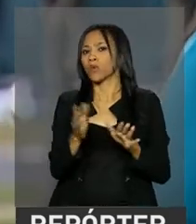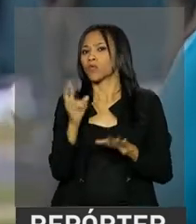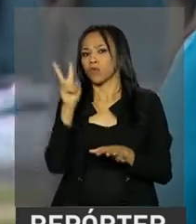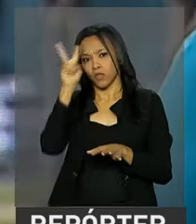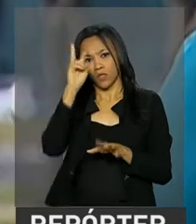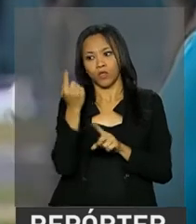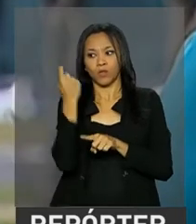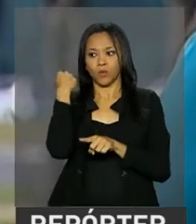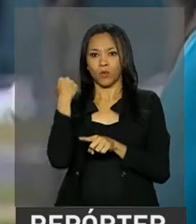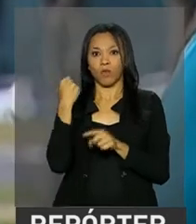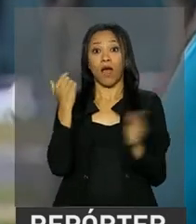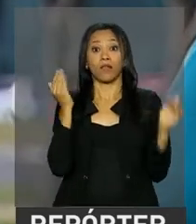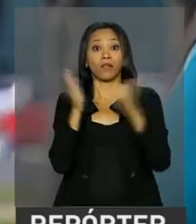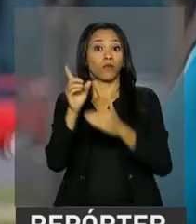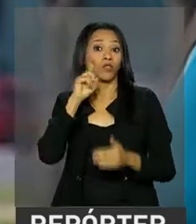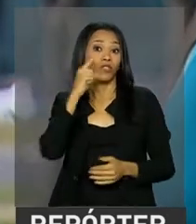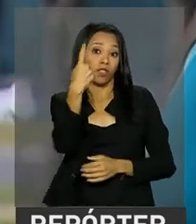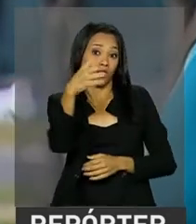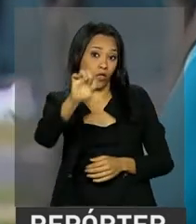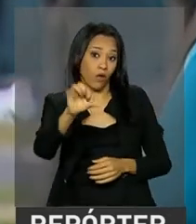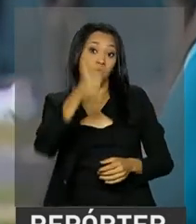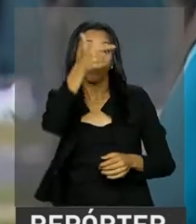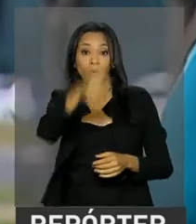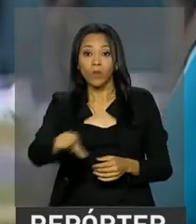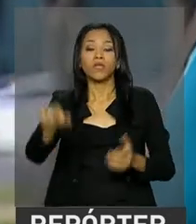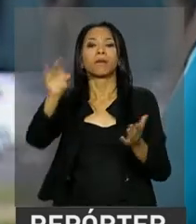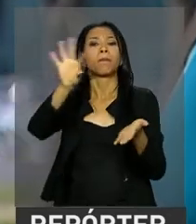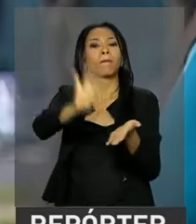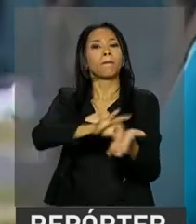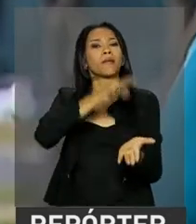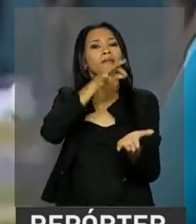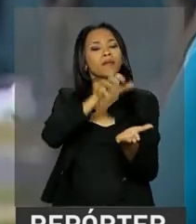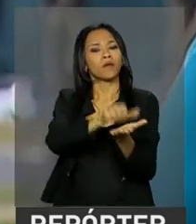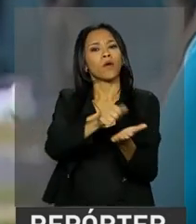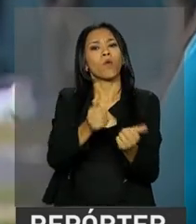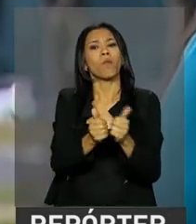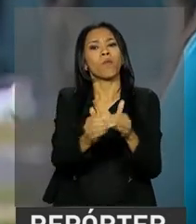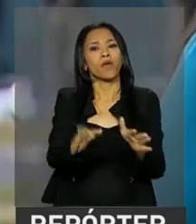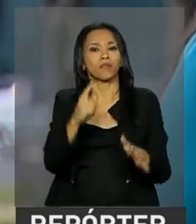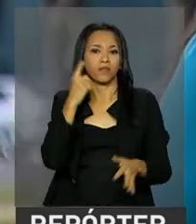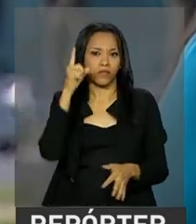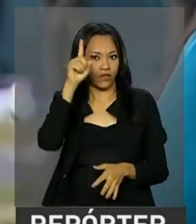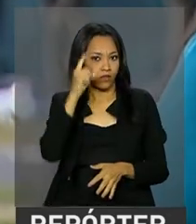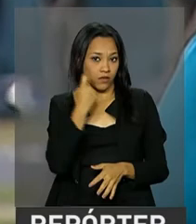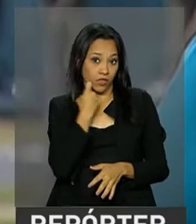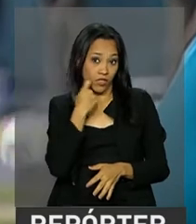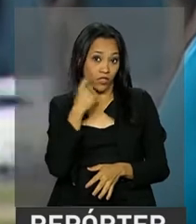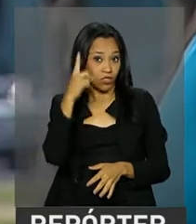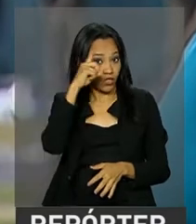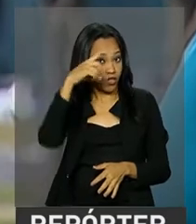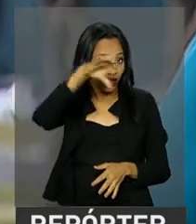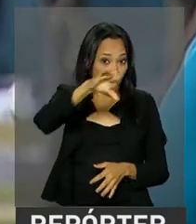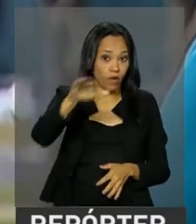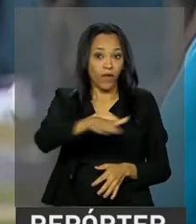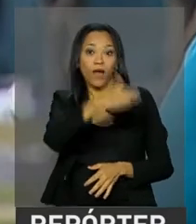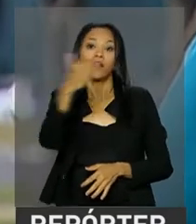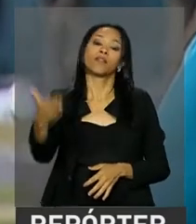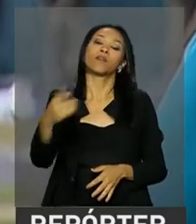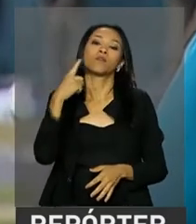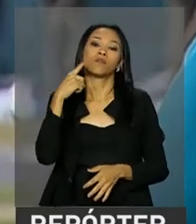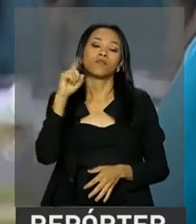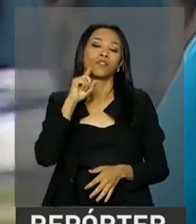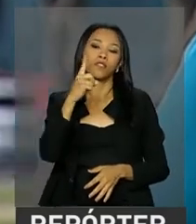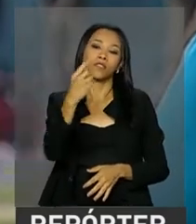ea matrícula da chamada regular começa na próxima sexta feira dia 9 e vai até o dia 13